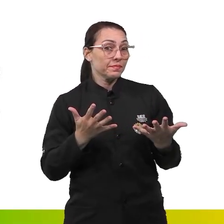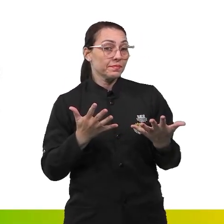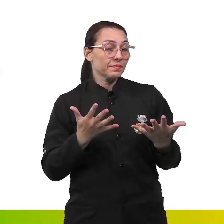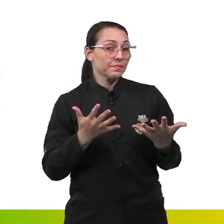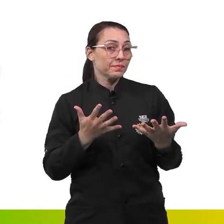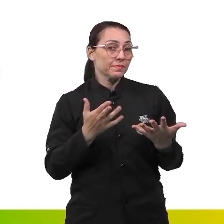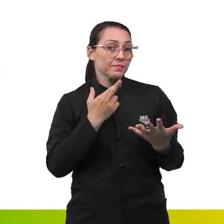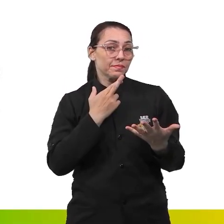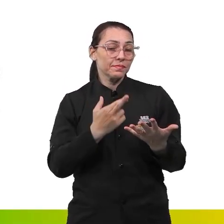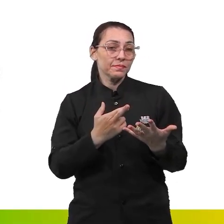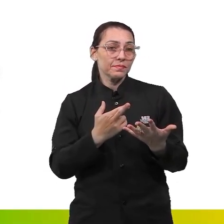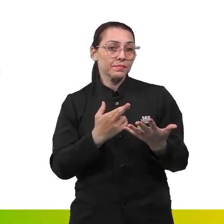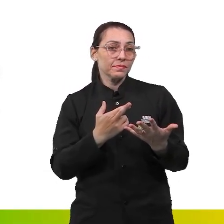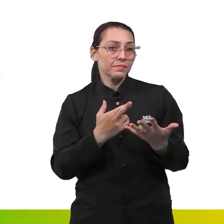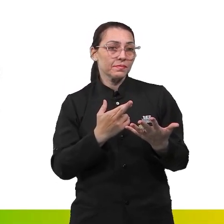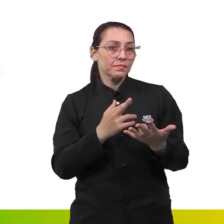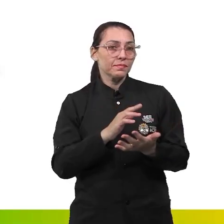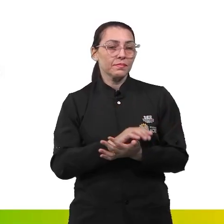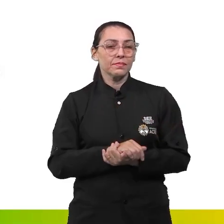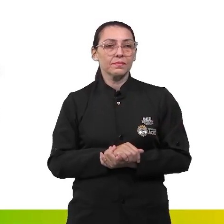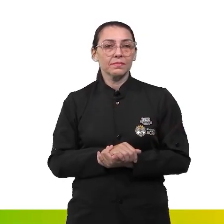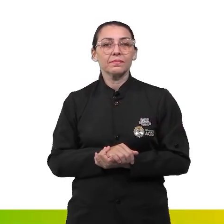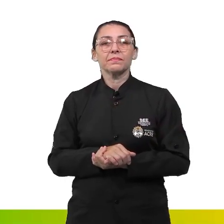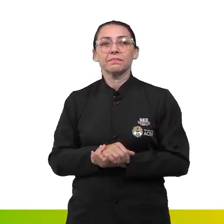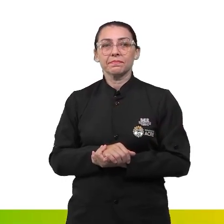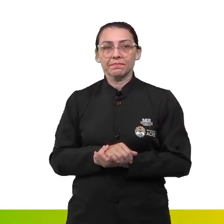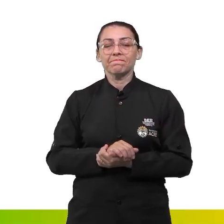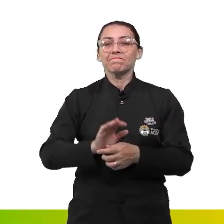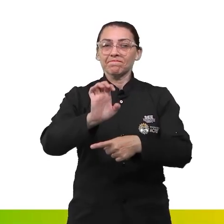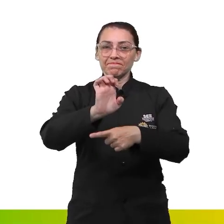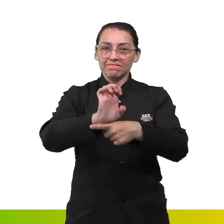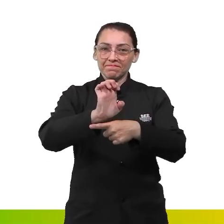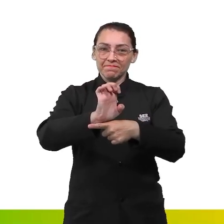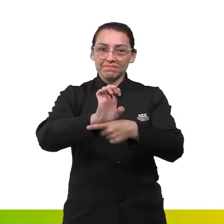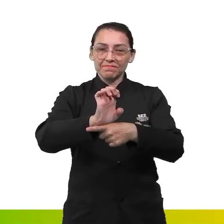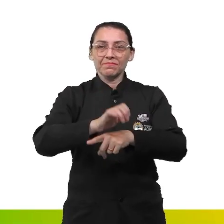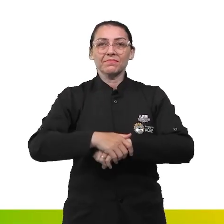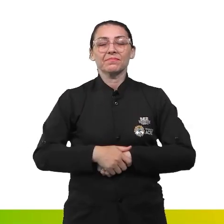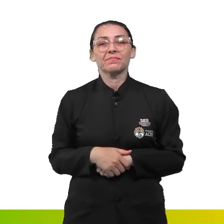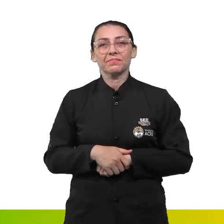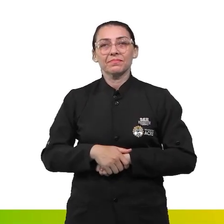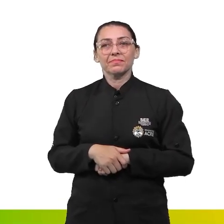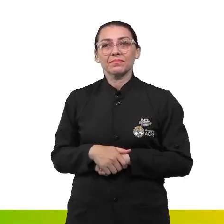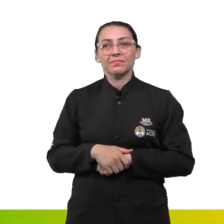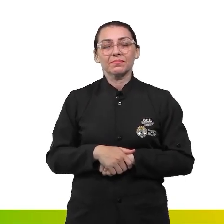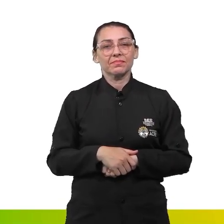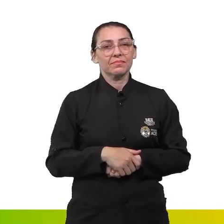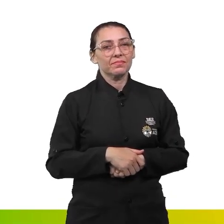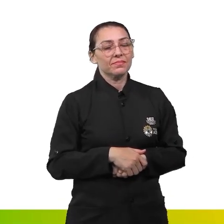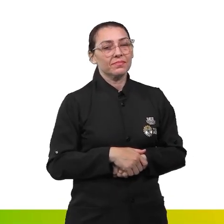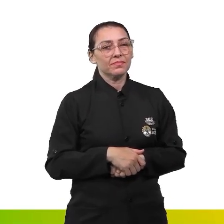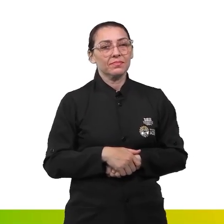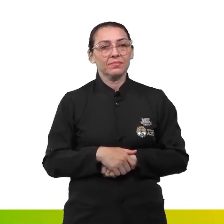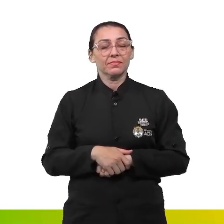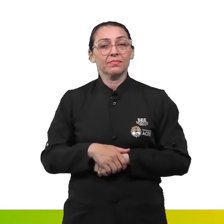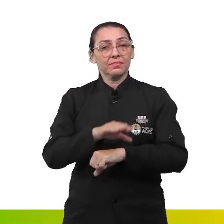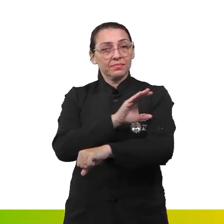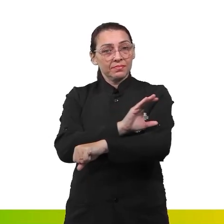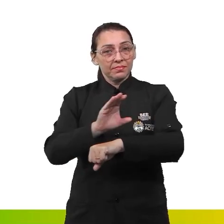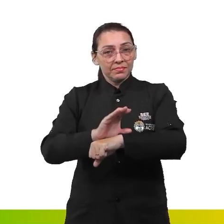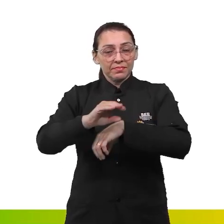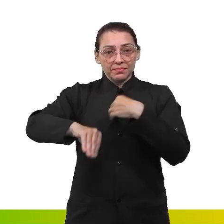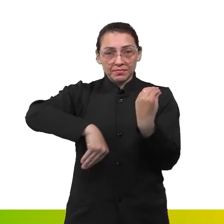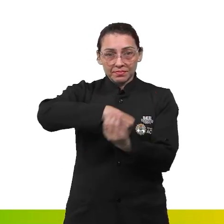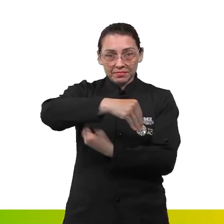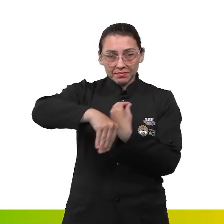Qual é a alternativa? Isso mesmo. Letra E, não é? Essa cultura